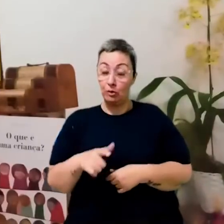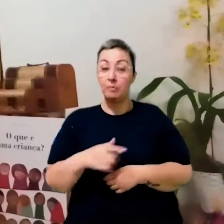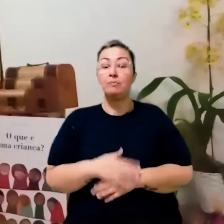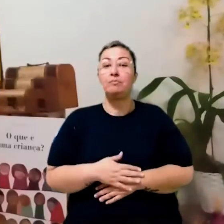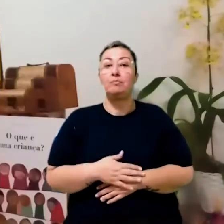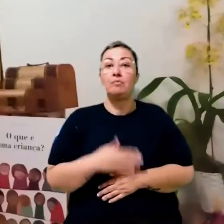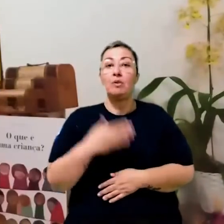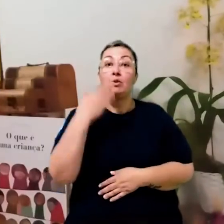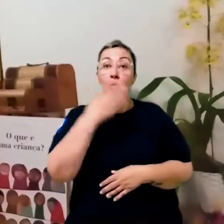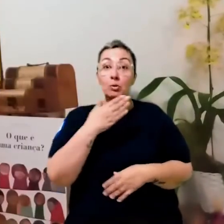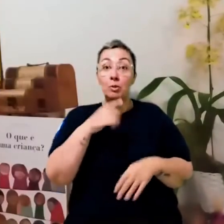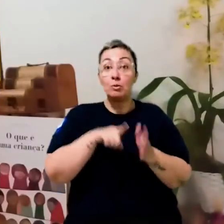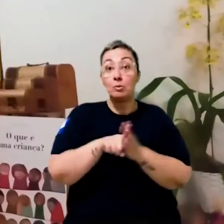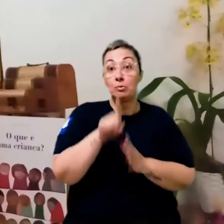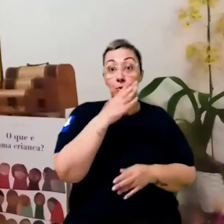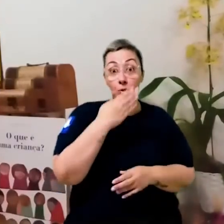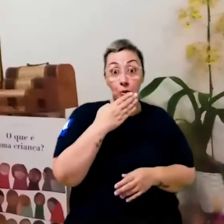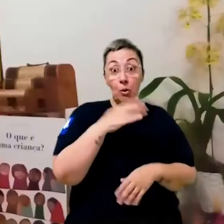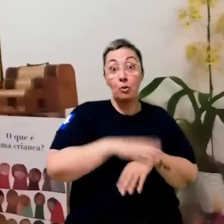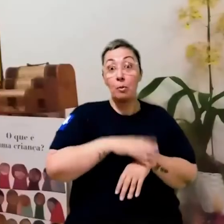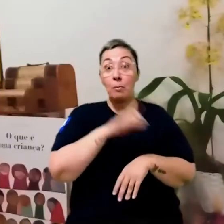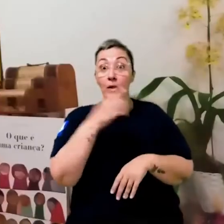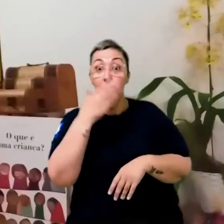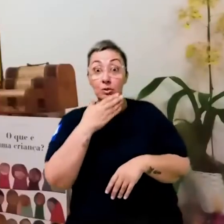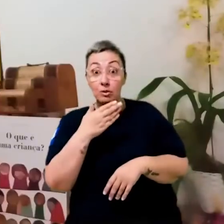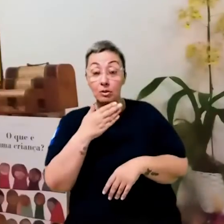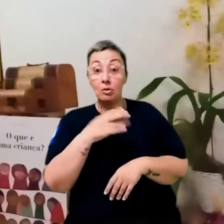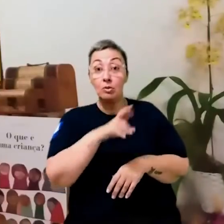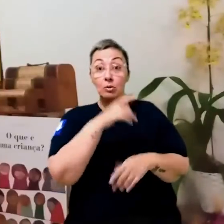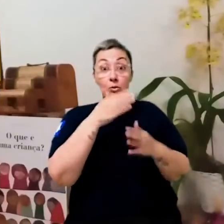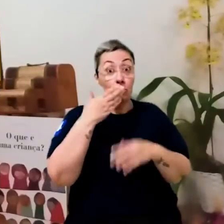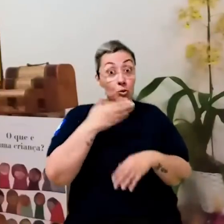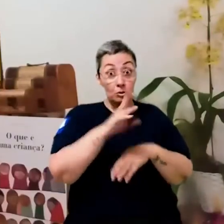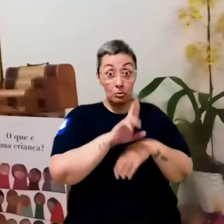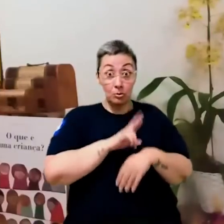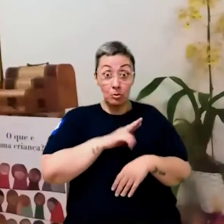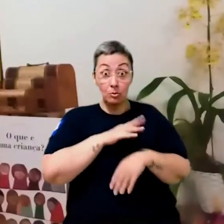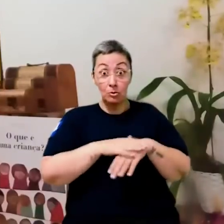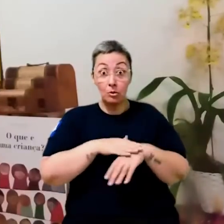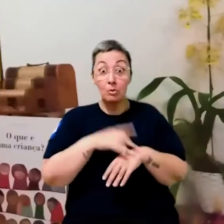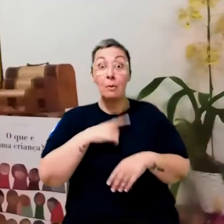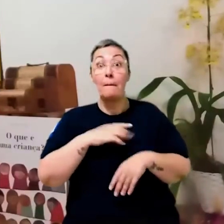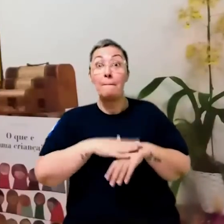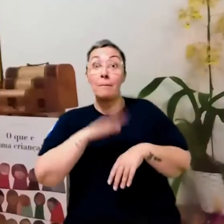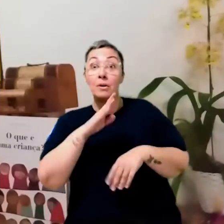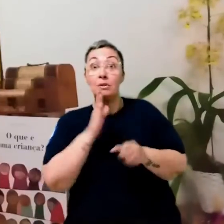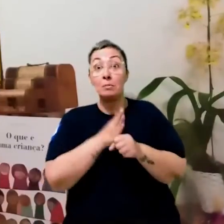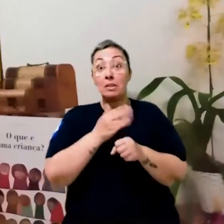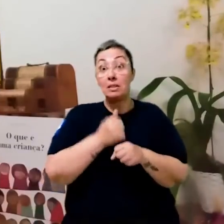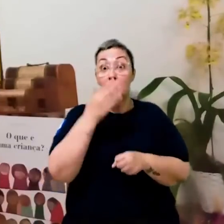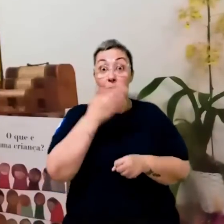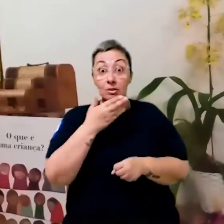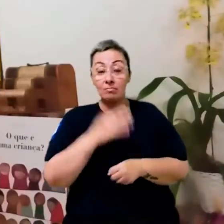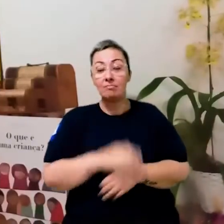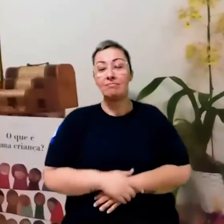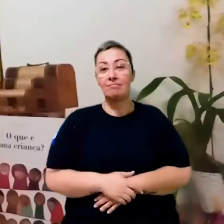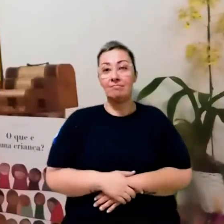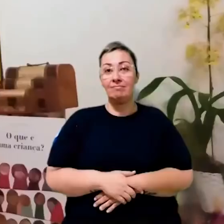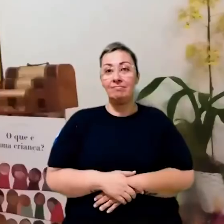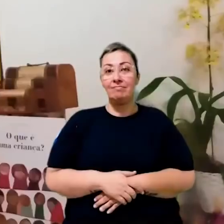doce? O doce perguntou pro doce qual o doce mais doce. O doce respondeu pro doce que o doce mais doce é o doce de batata